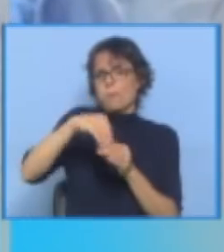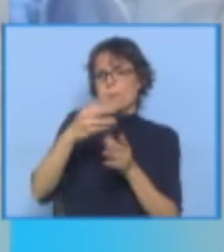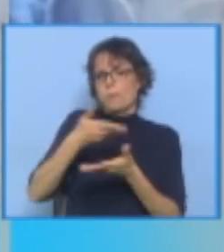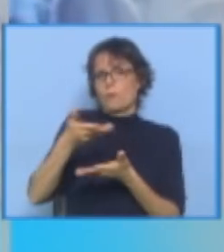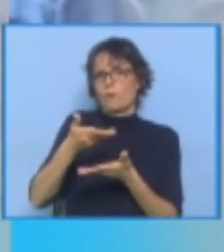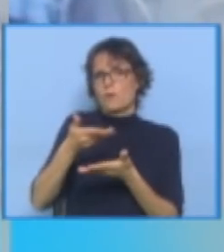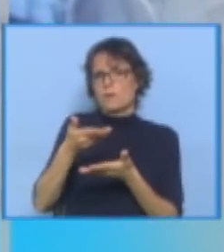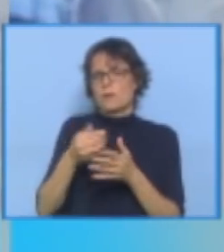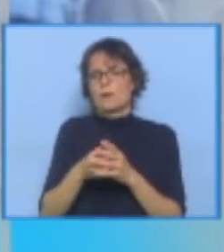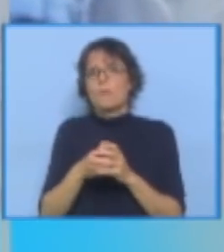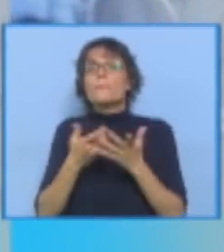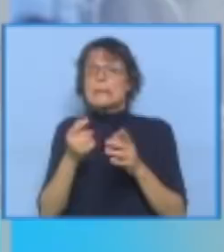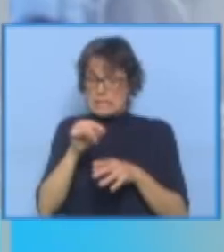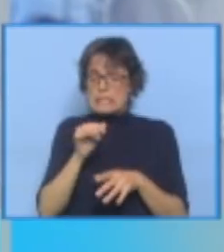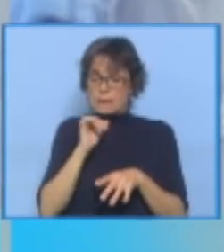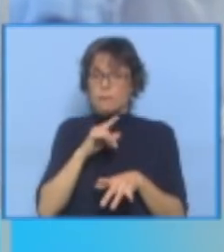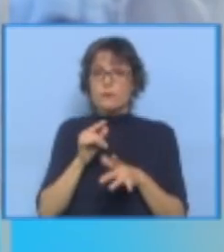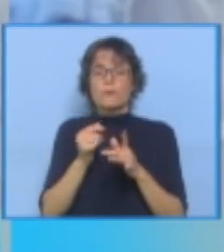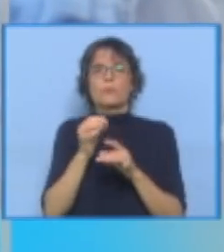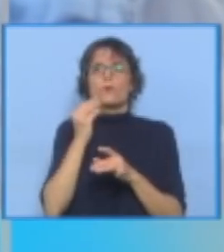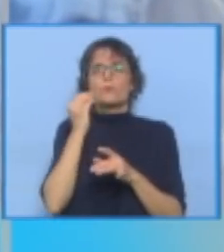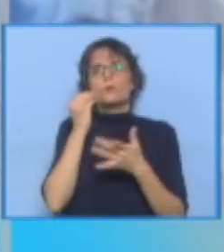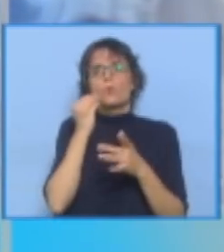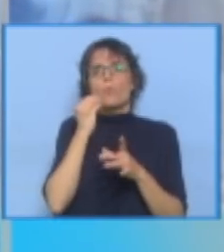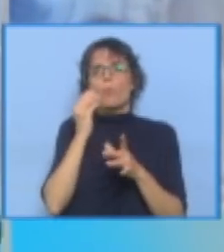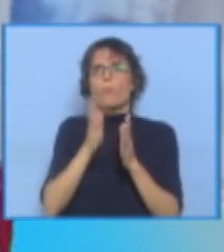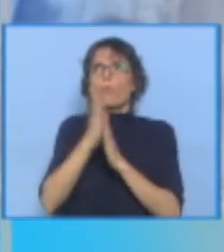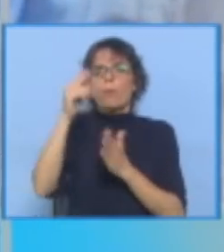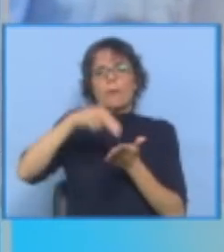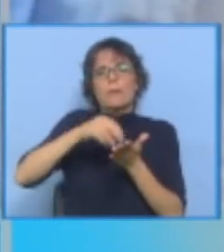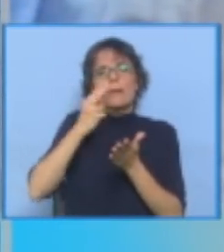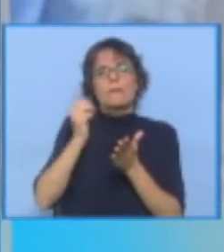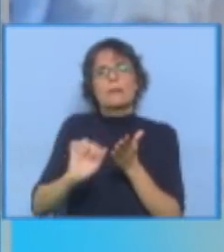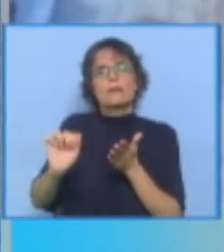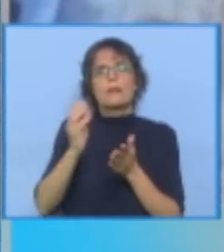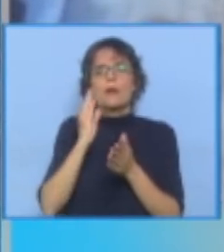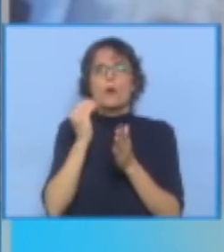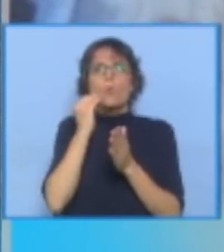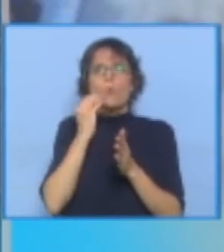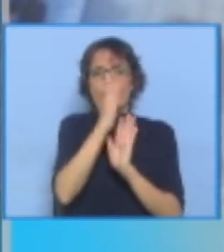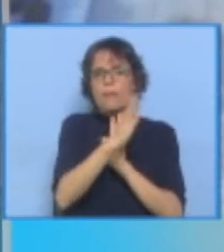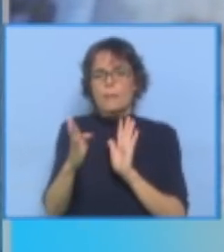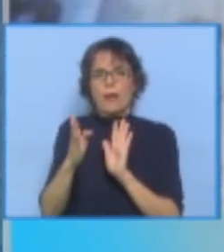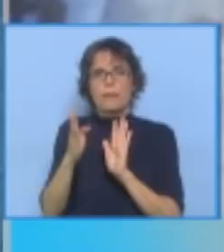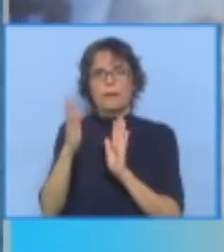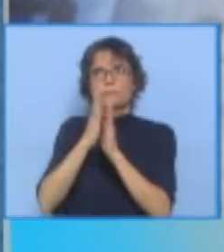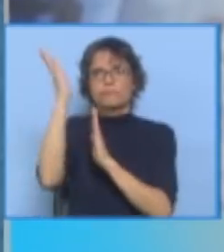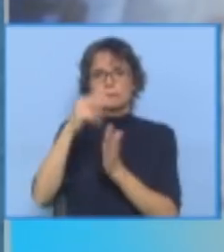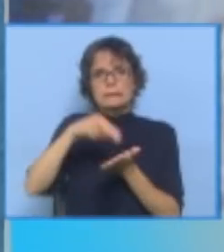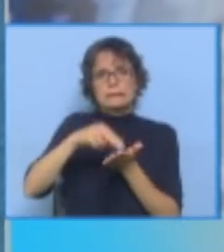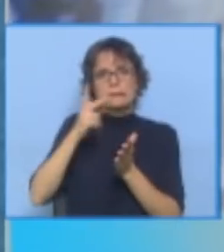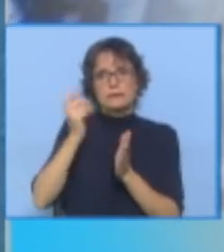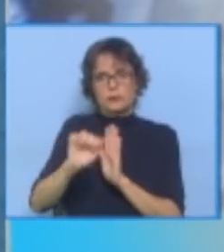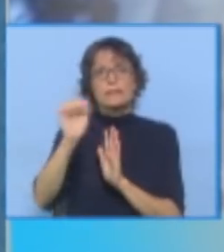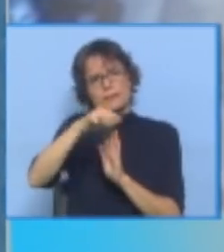Deus, como é que eles lidam com a responsabilidade de Deus na vida deles, como é que entendem ou